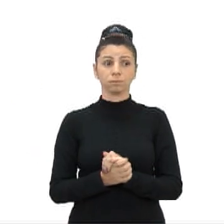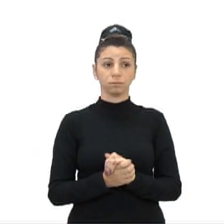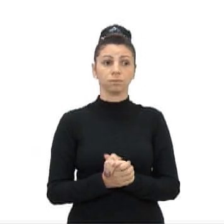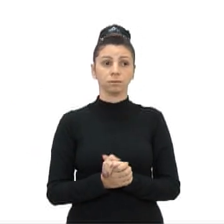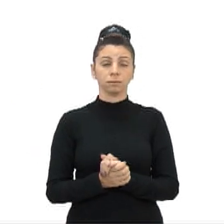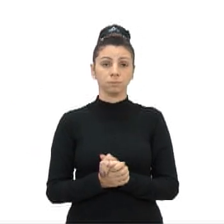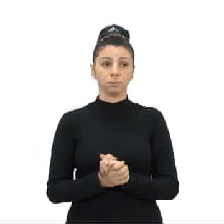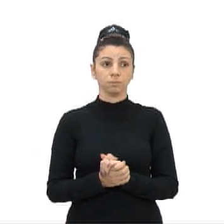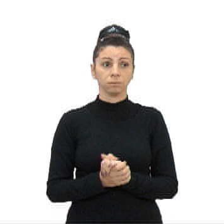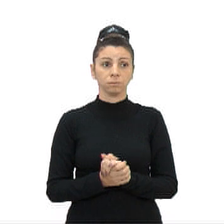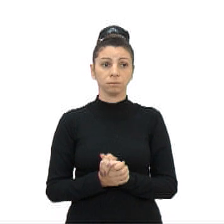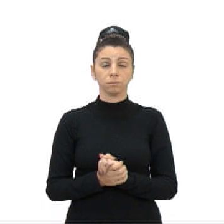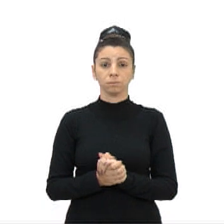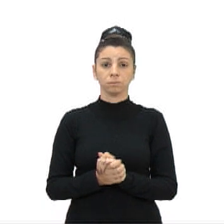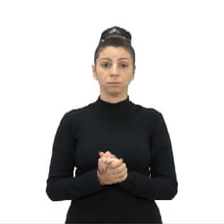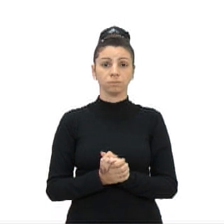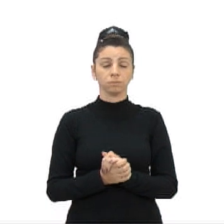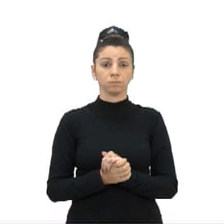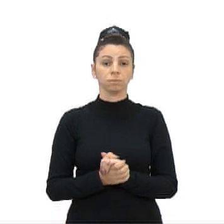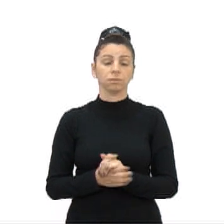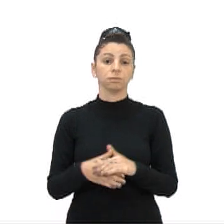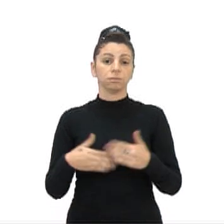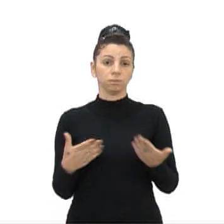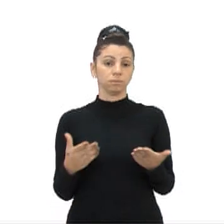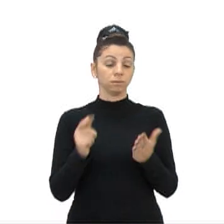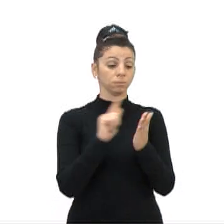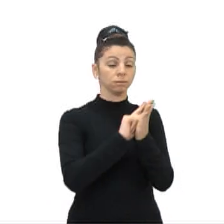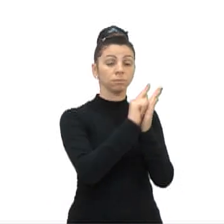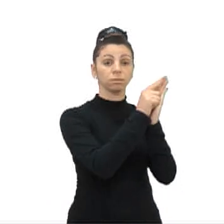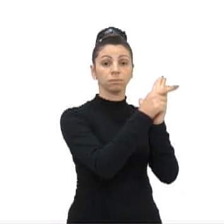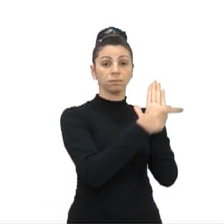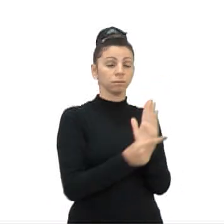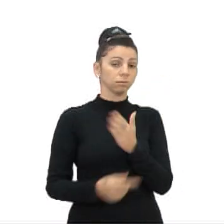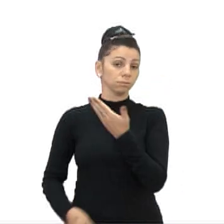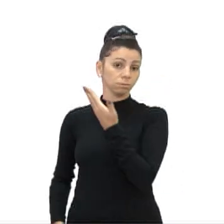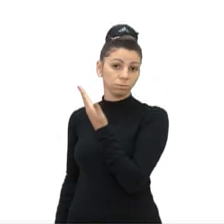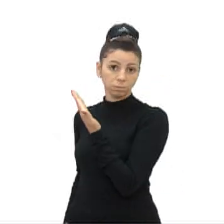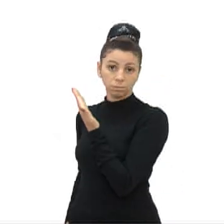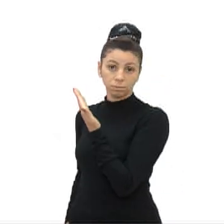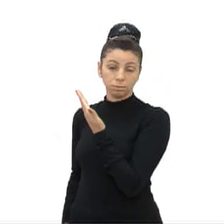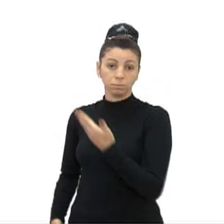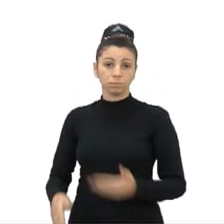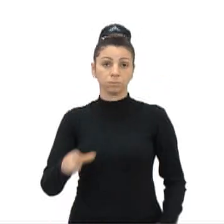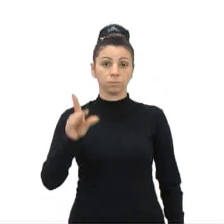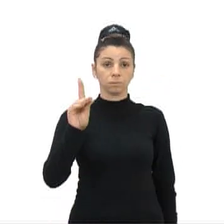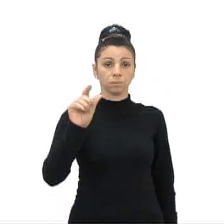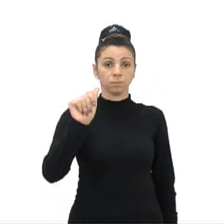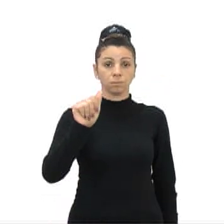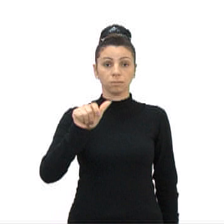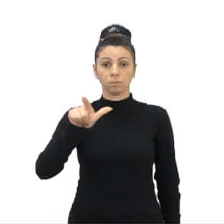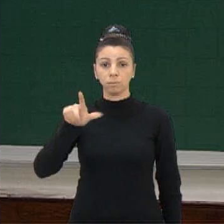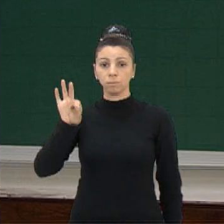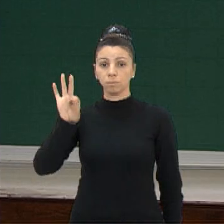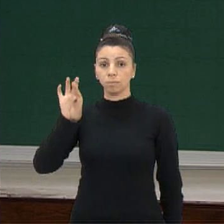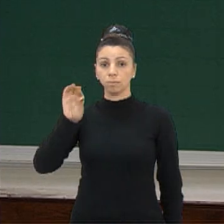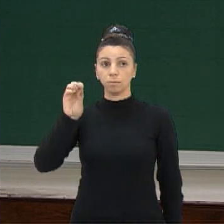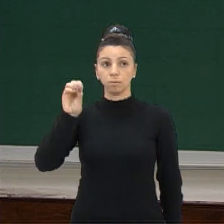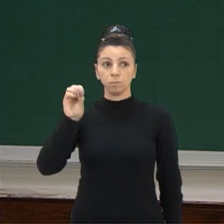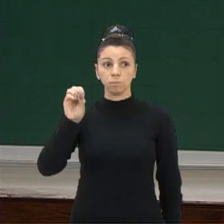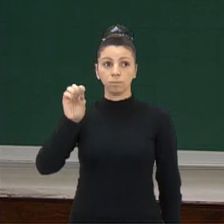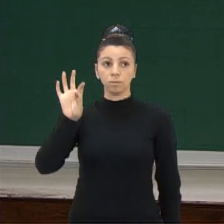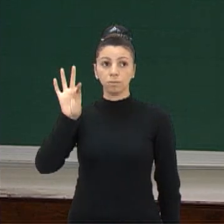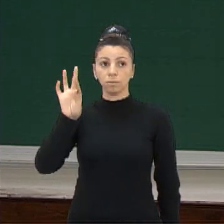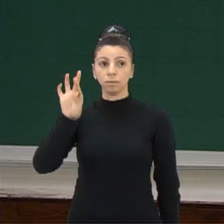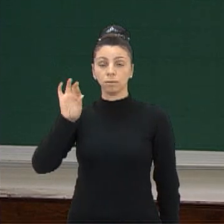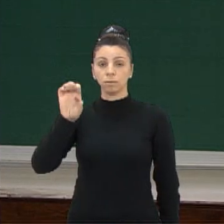E agora, pessoal? A que subgênero predomina nessa crônica de Dalton Trevisan? Né? Então, pelo que a gente se lembra lá